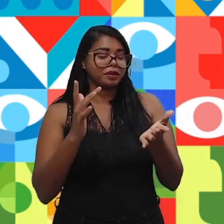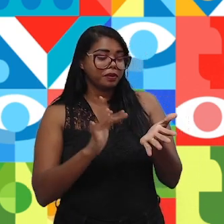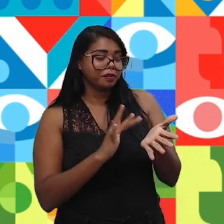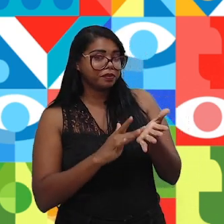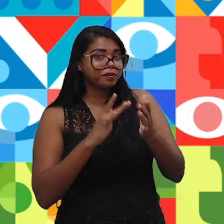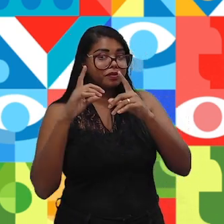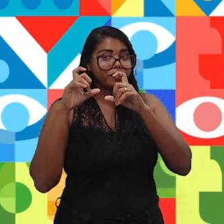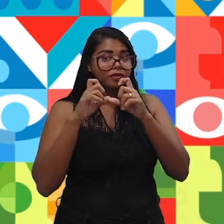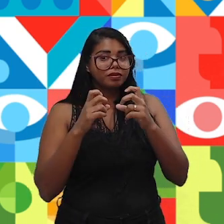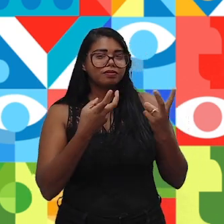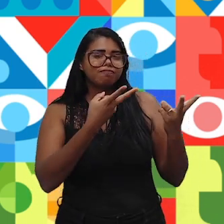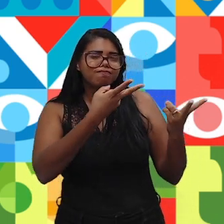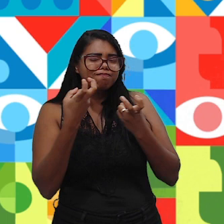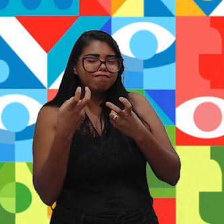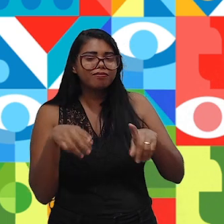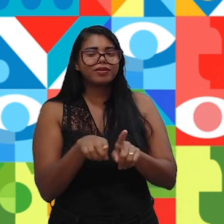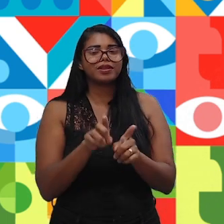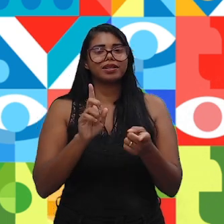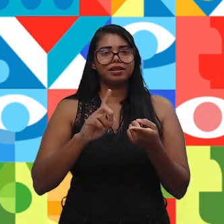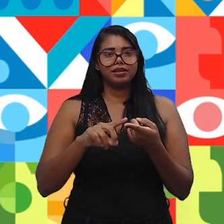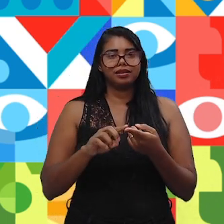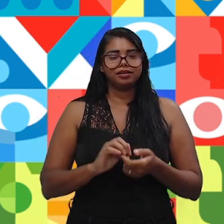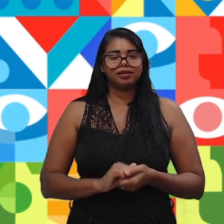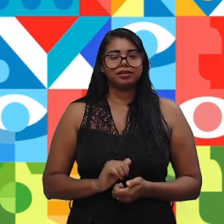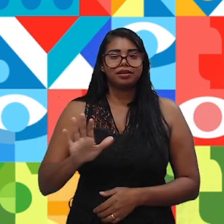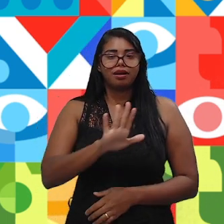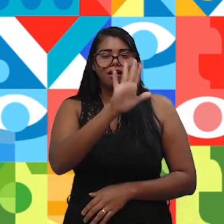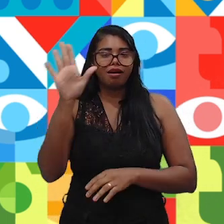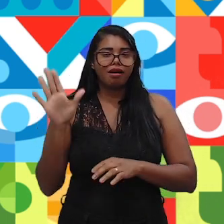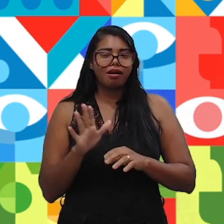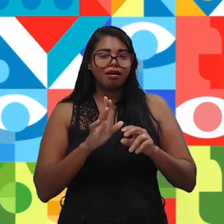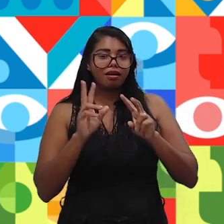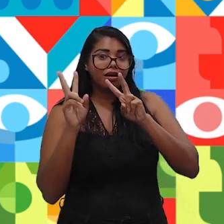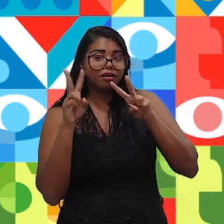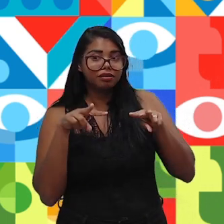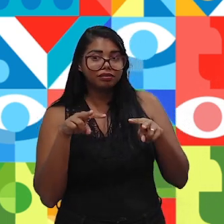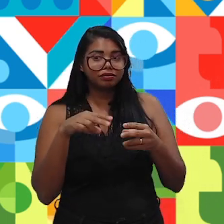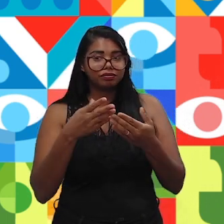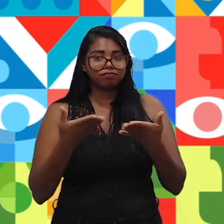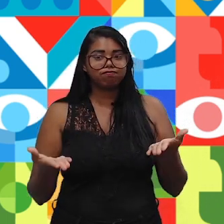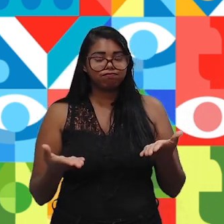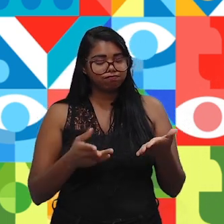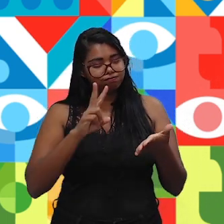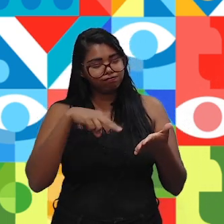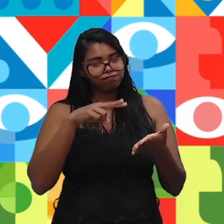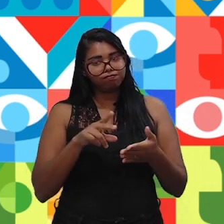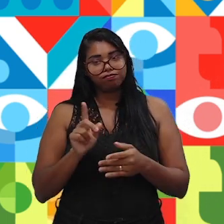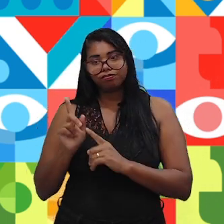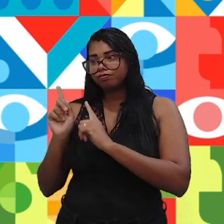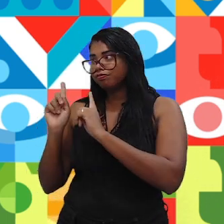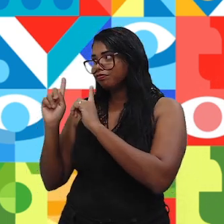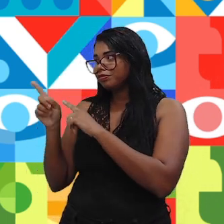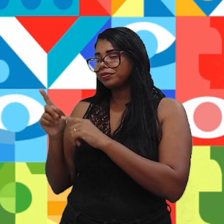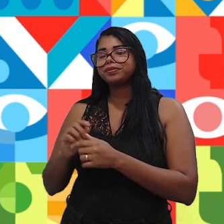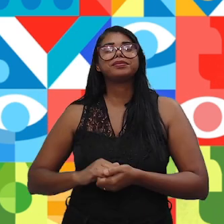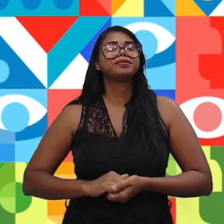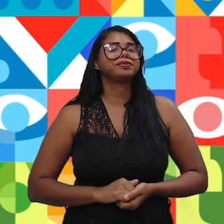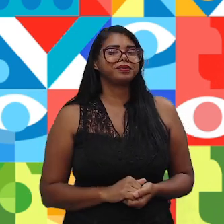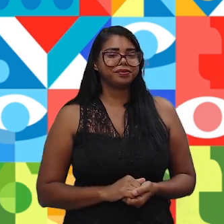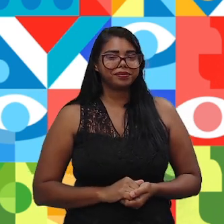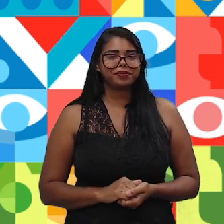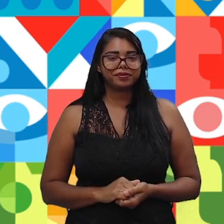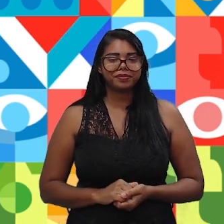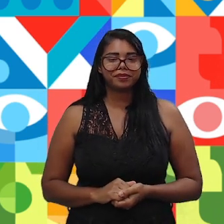preste atenção, dá aquela geralzinha, porque isso pode cair na prova. Seguindo aqui, a gente ainda falando